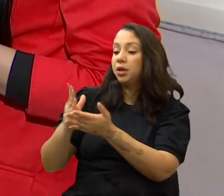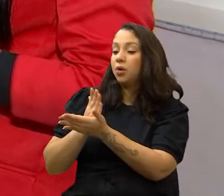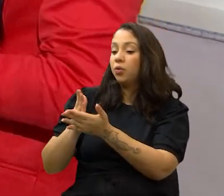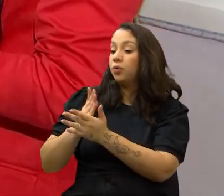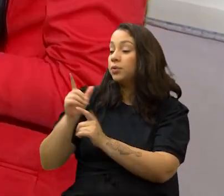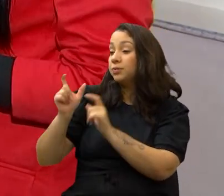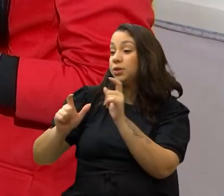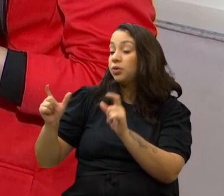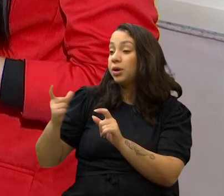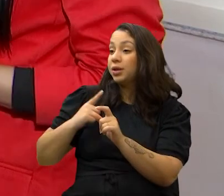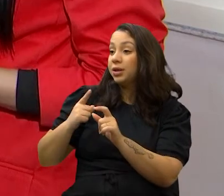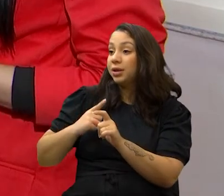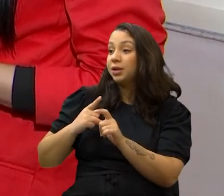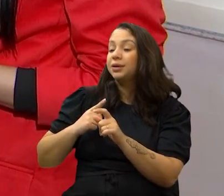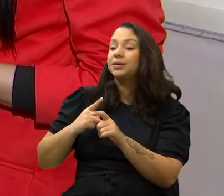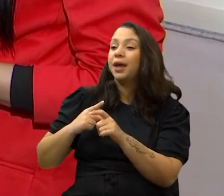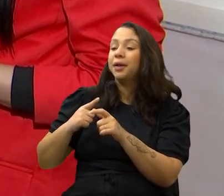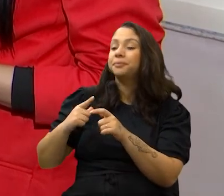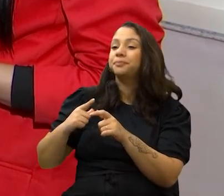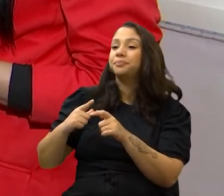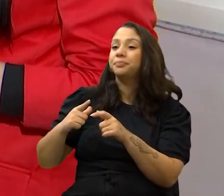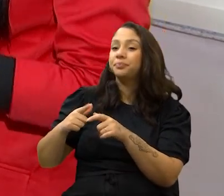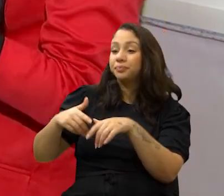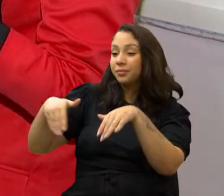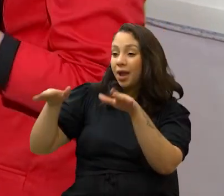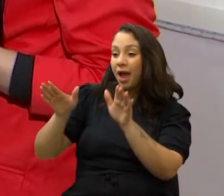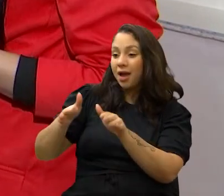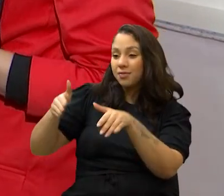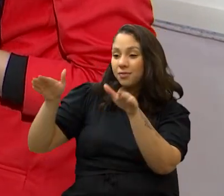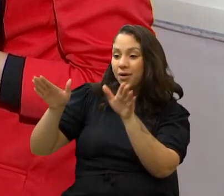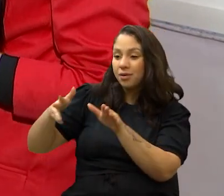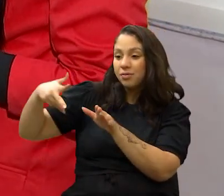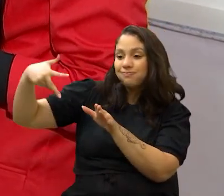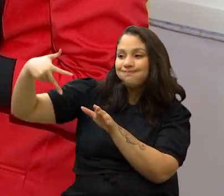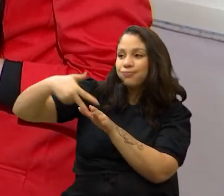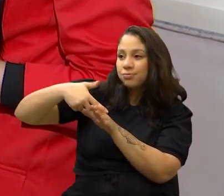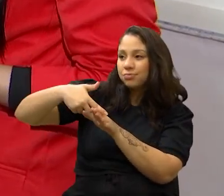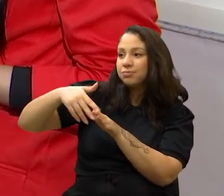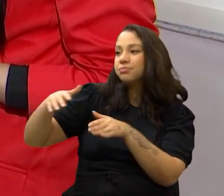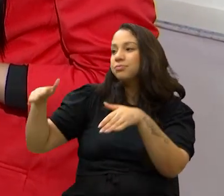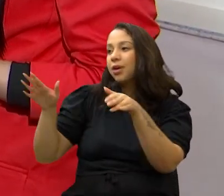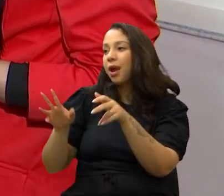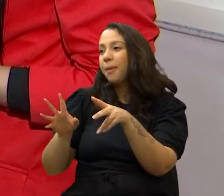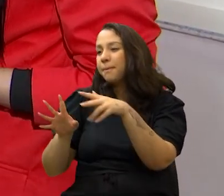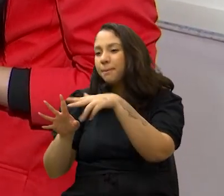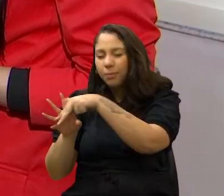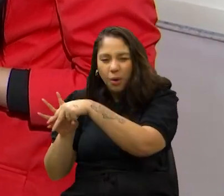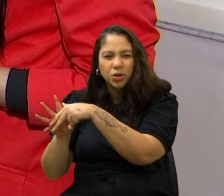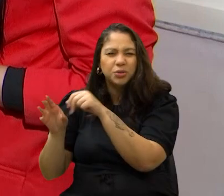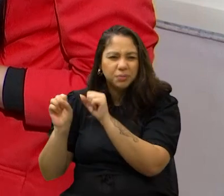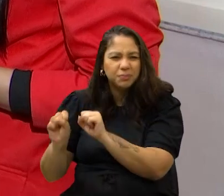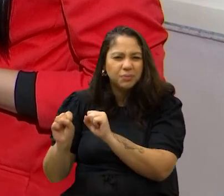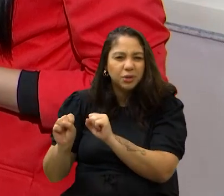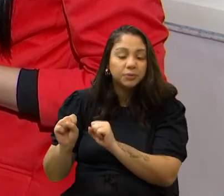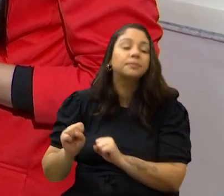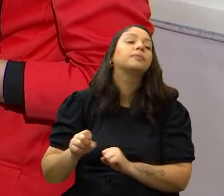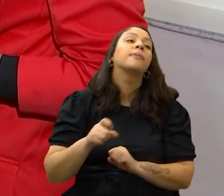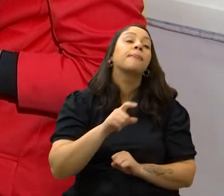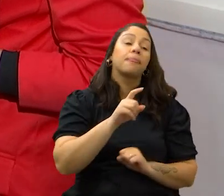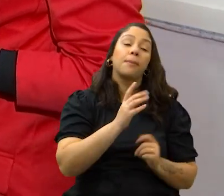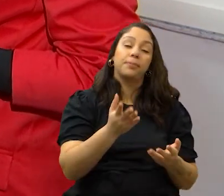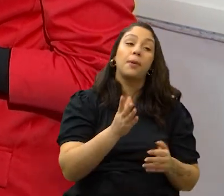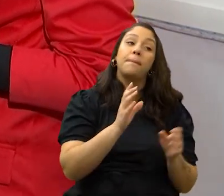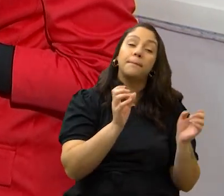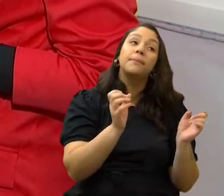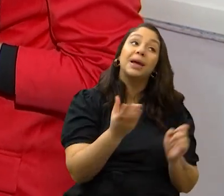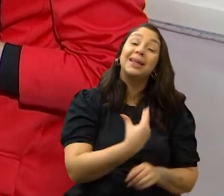metade das penas das asas do passarinho para ele não voar, não sumir. Isso pode? Existe o